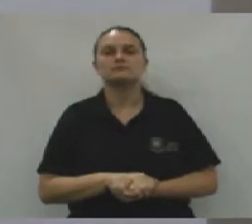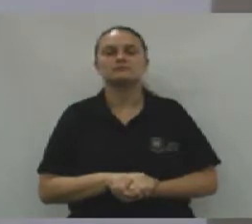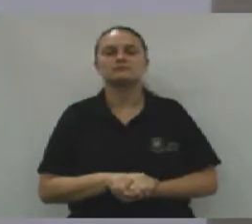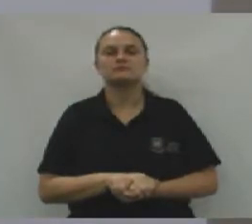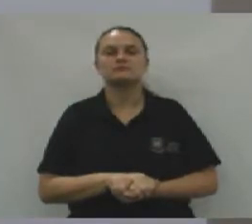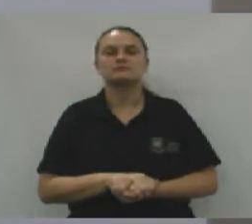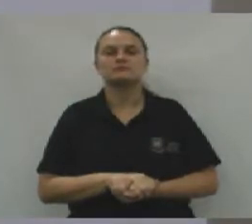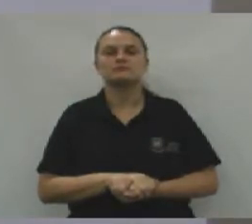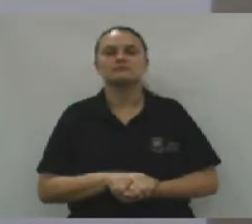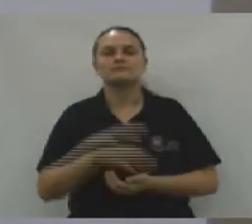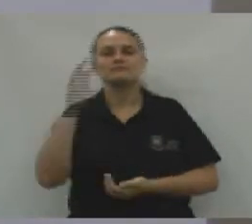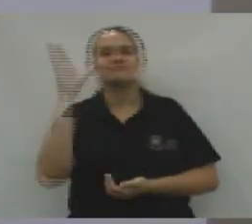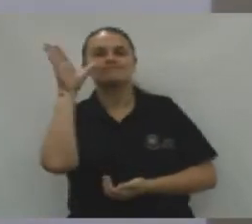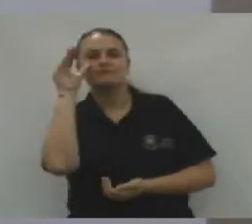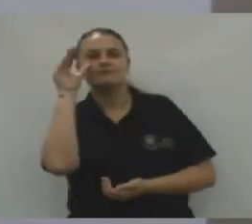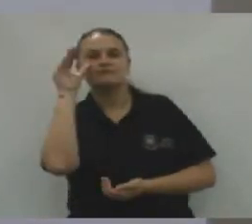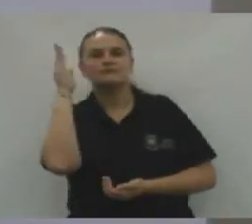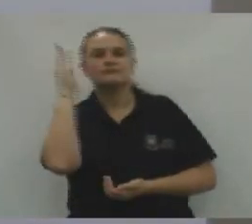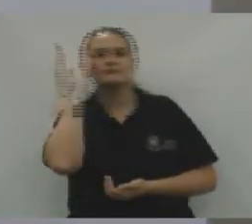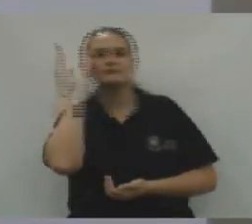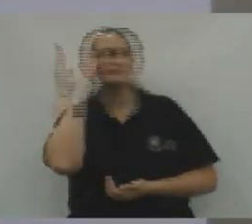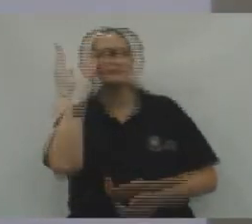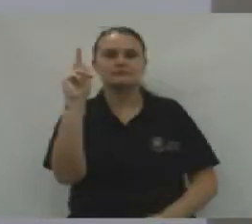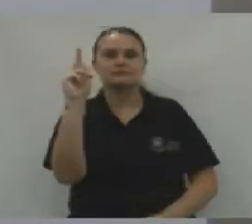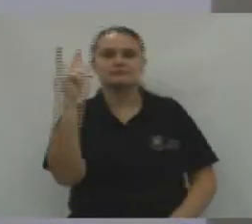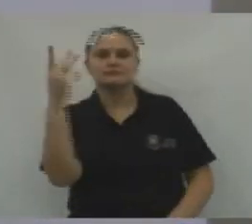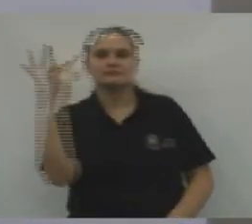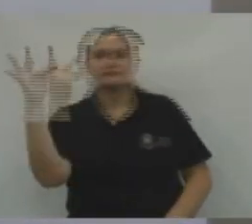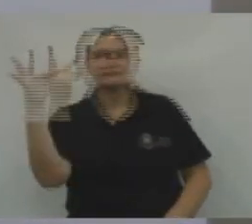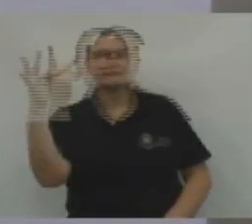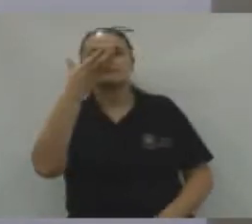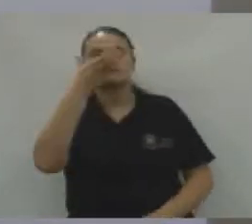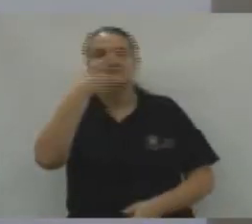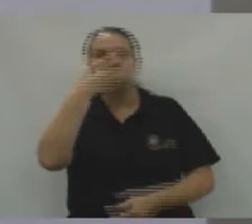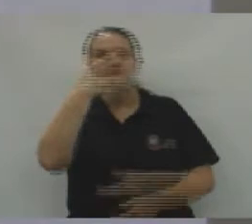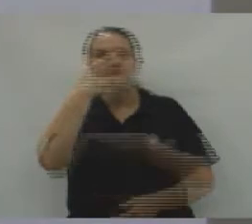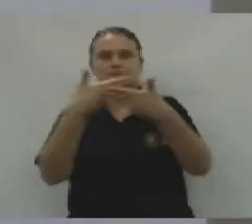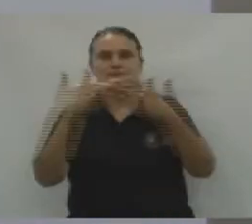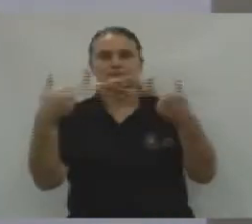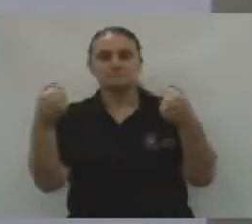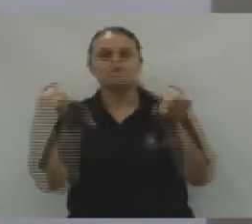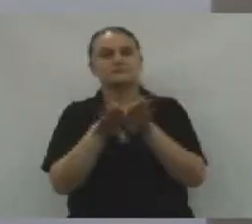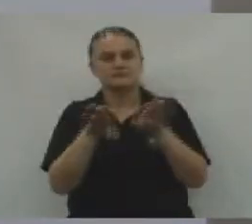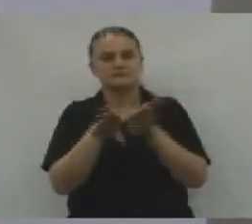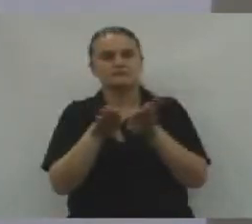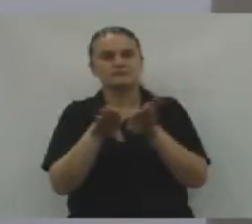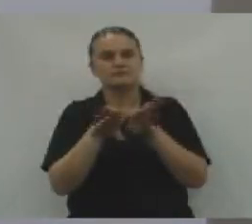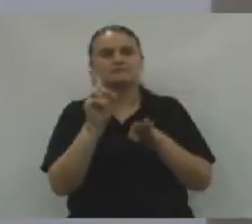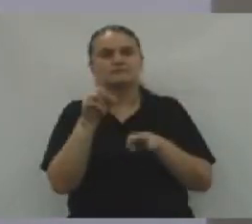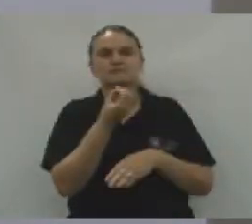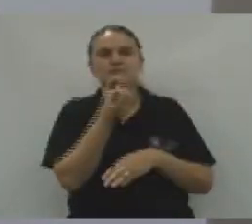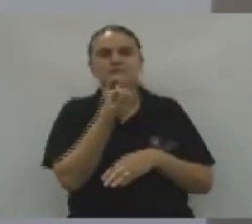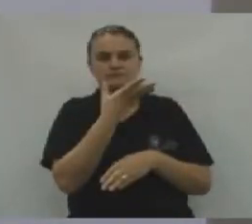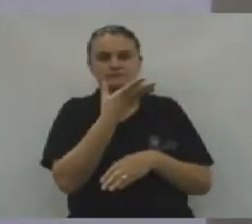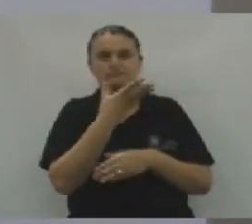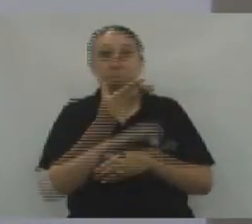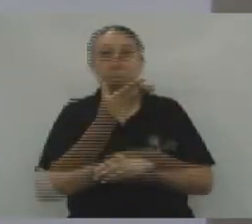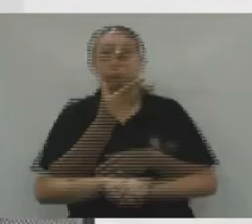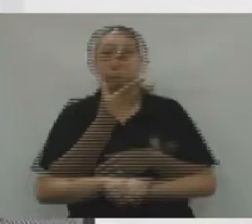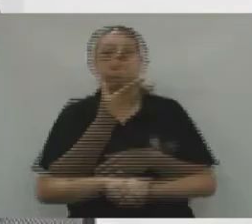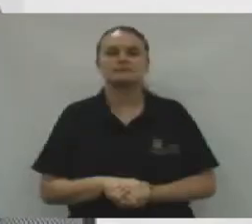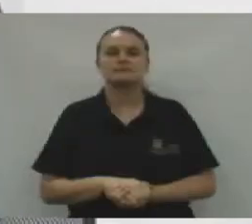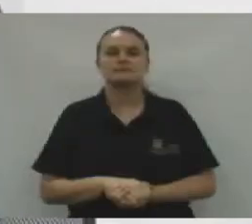por curiosidade que na parte do HF a fruticultura também entra de forma bem expressiva nessa cadeia